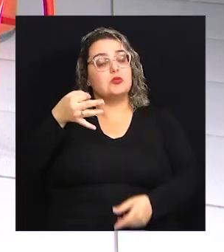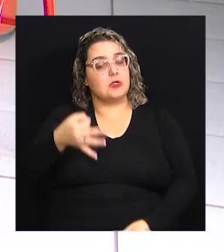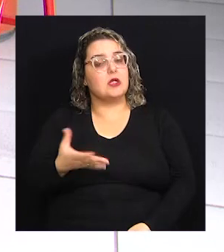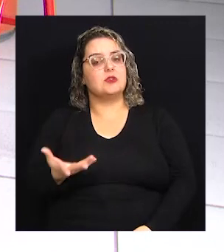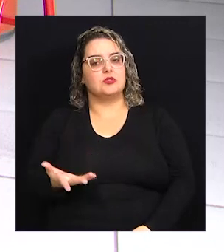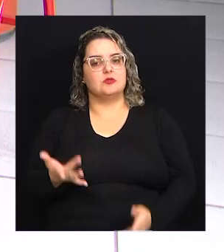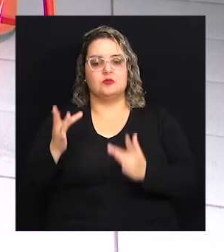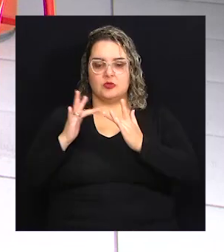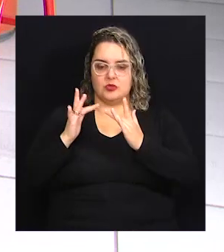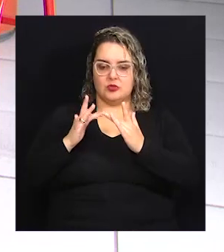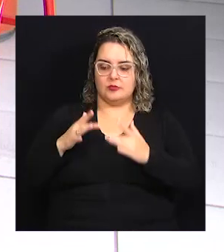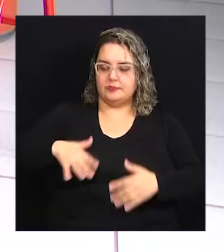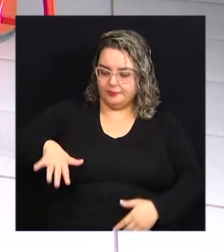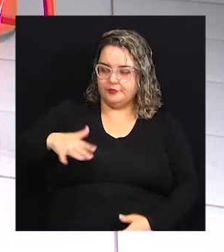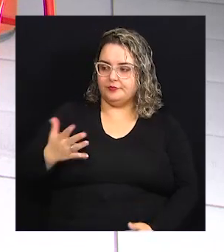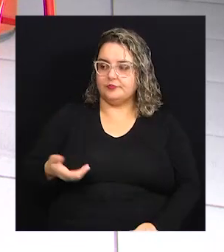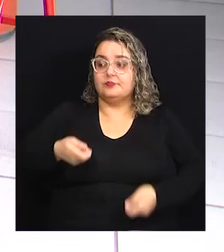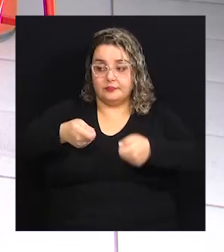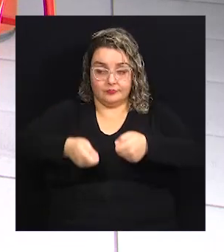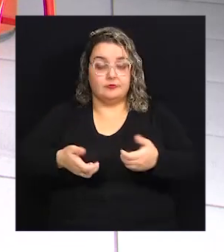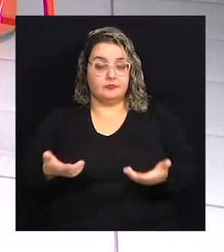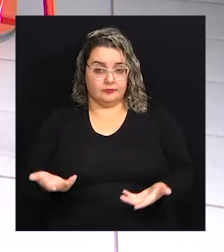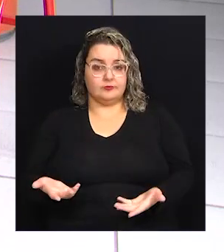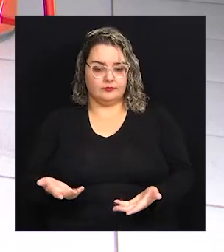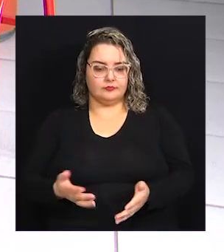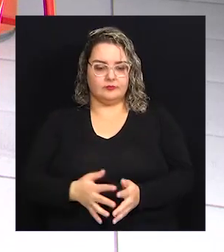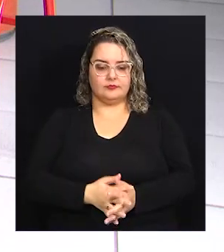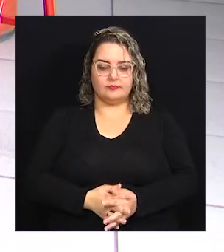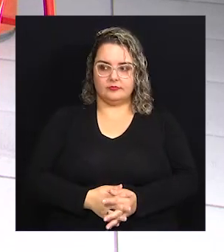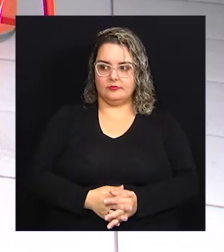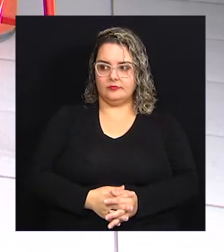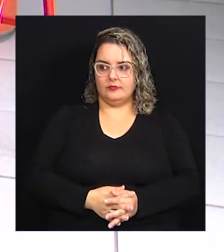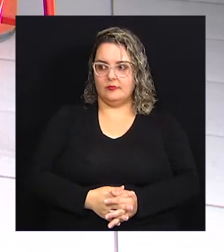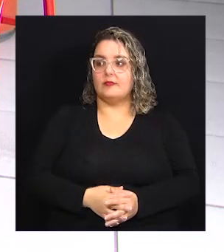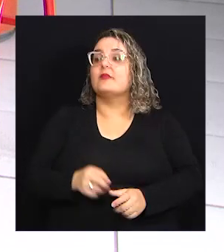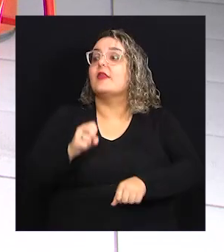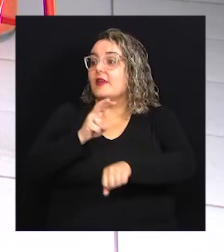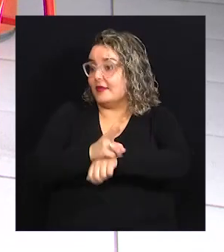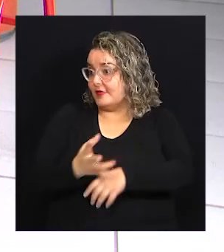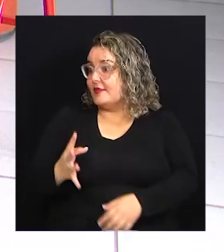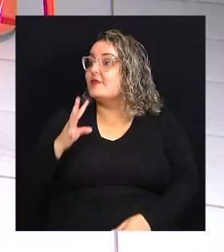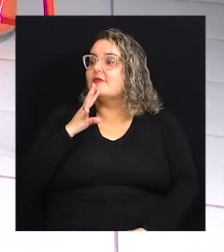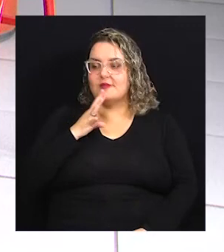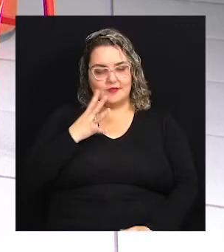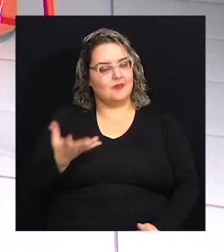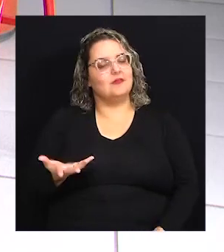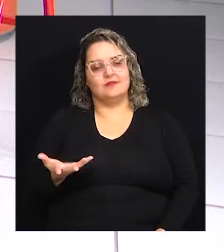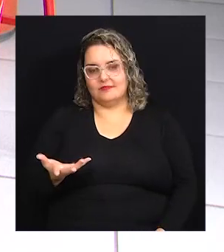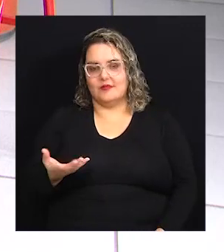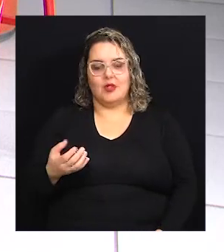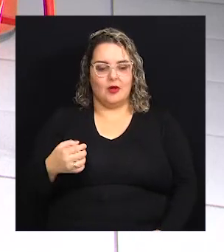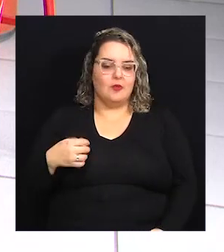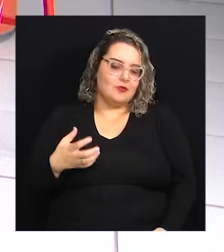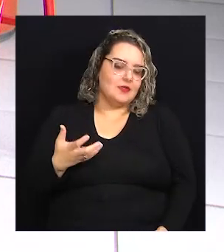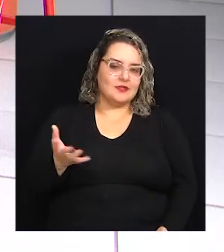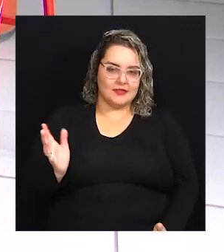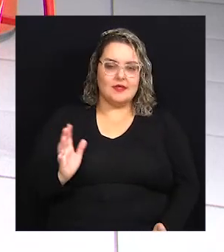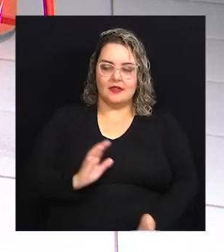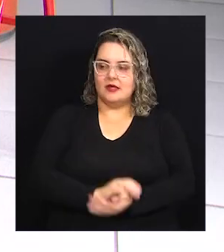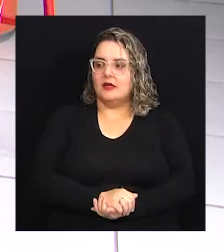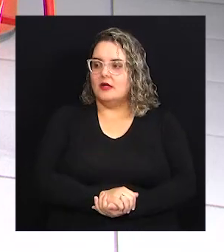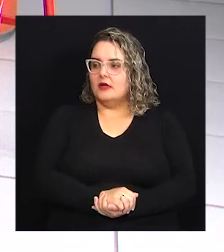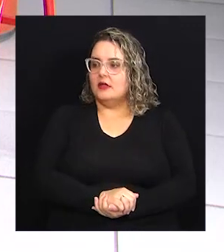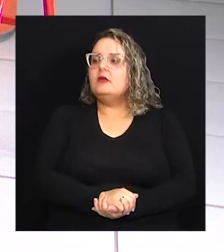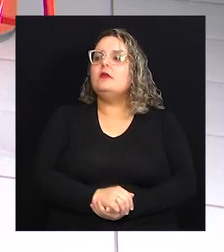pausar, anotar direitinho para entrar em contato e garantir a vaga ou conhecer o que